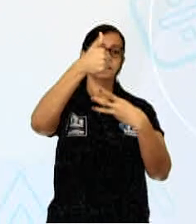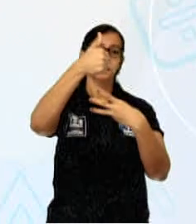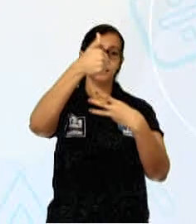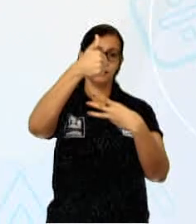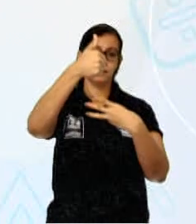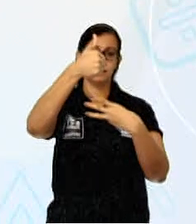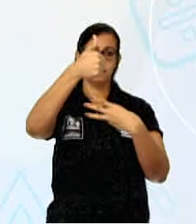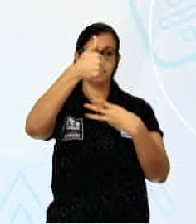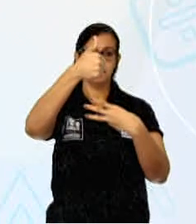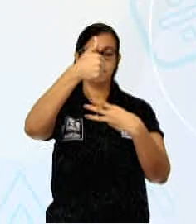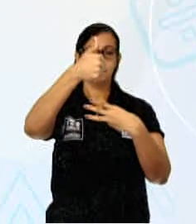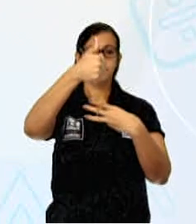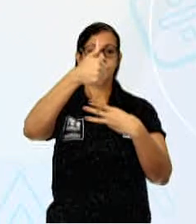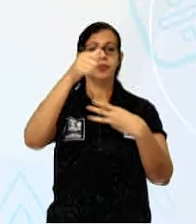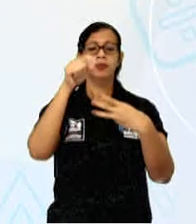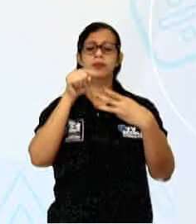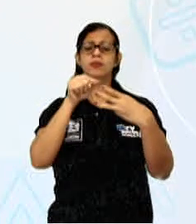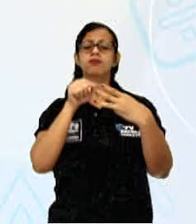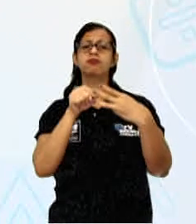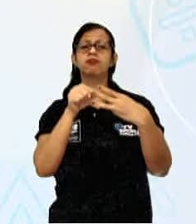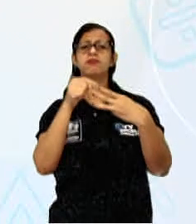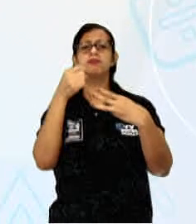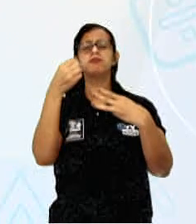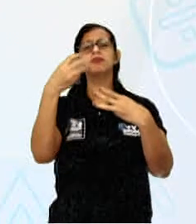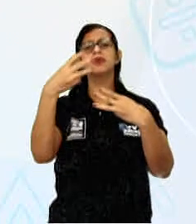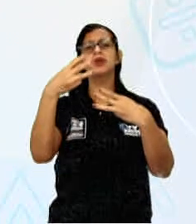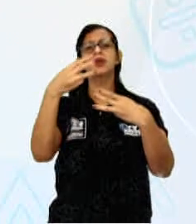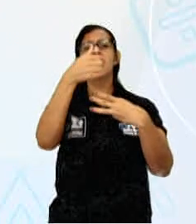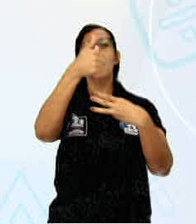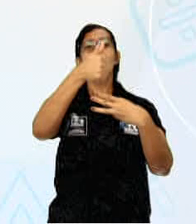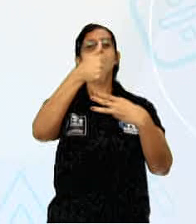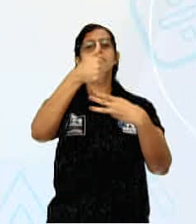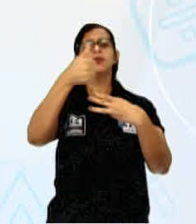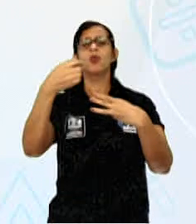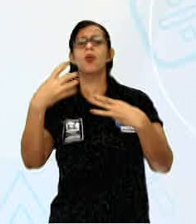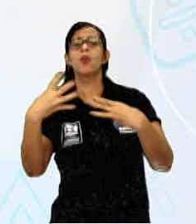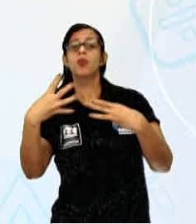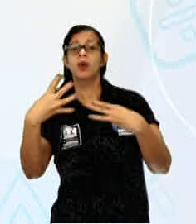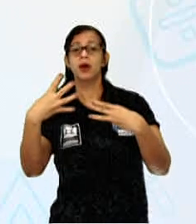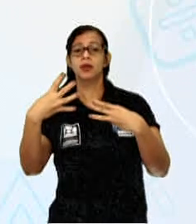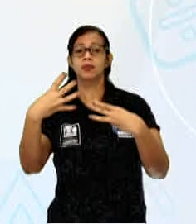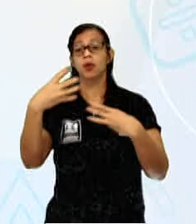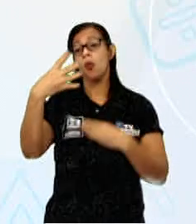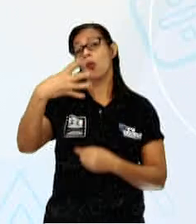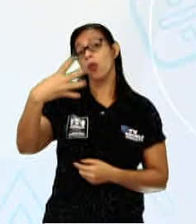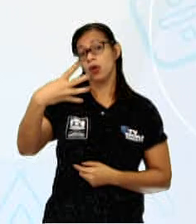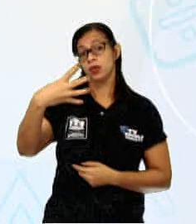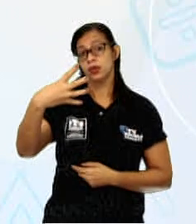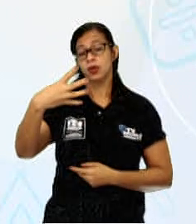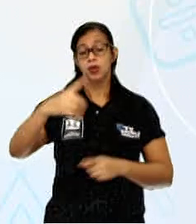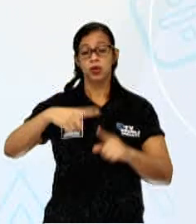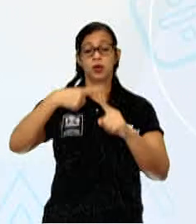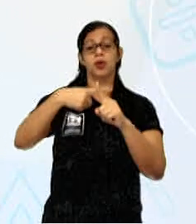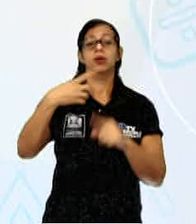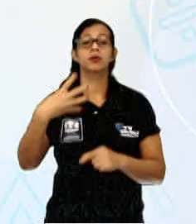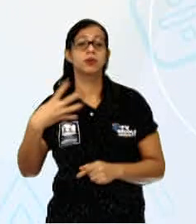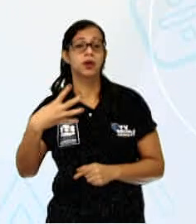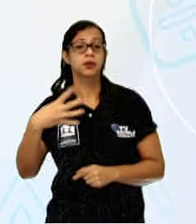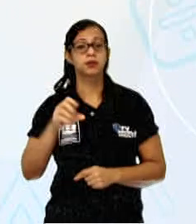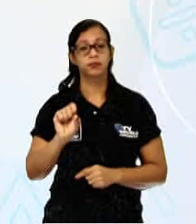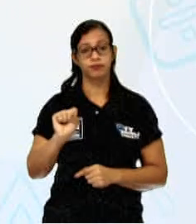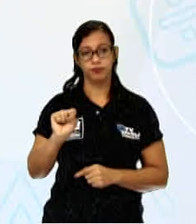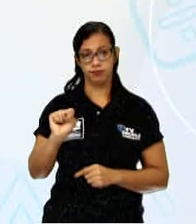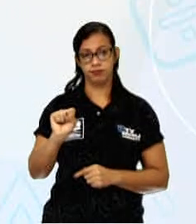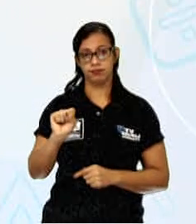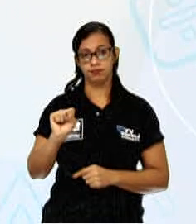centena é uma centena mais três quatro quatro mais 48 e na